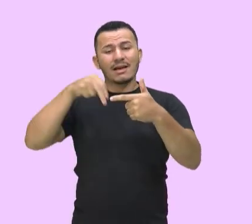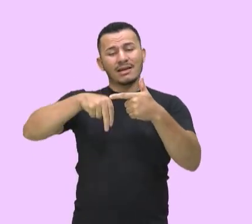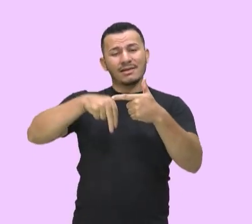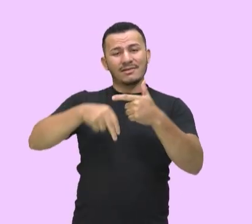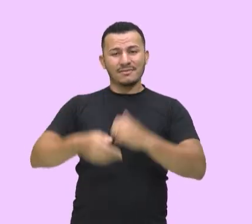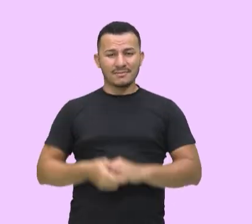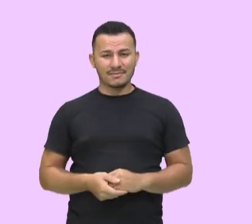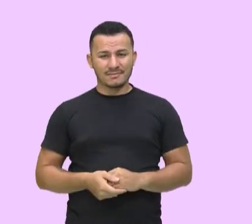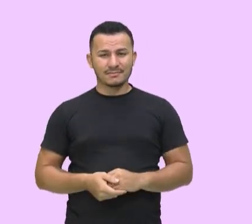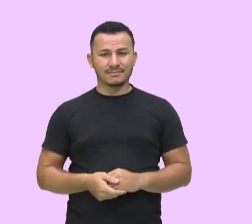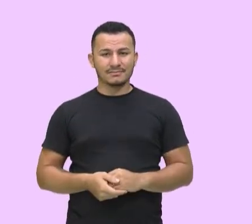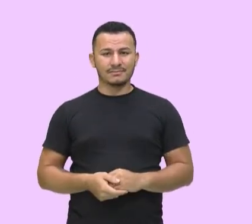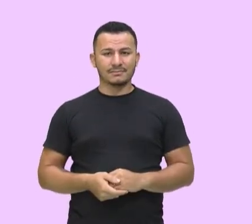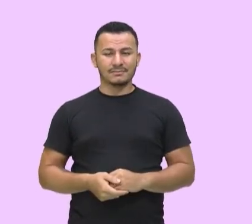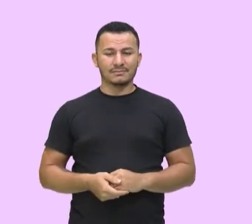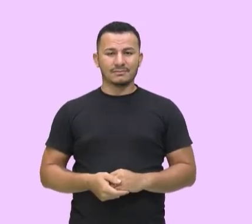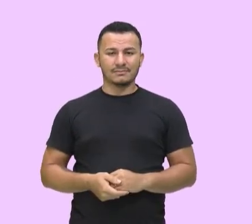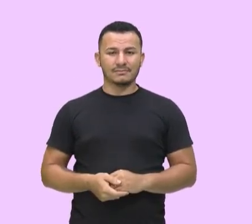N.